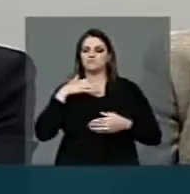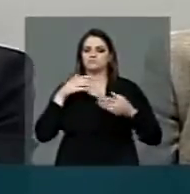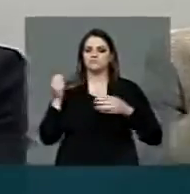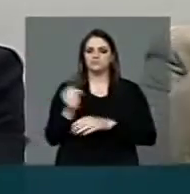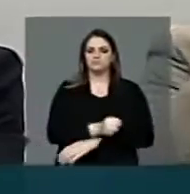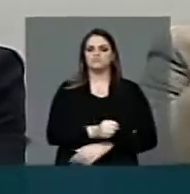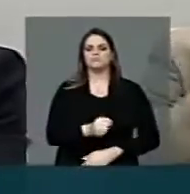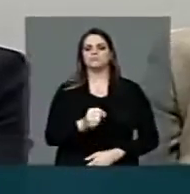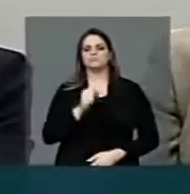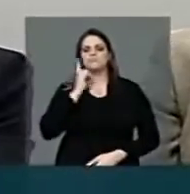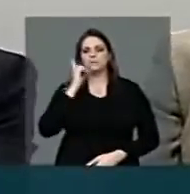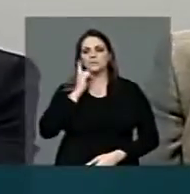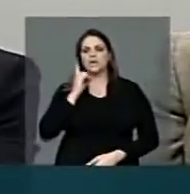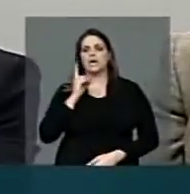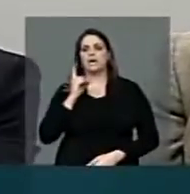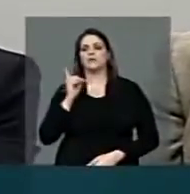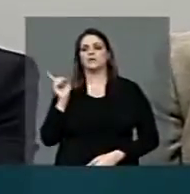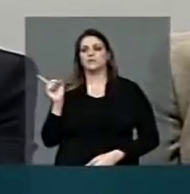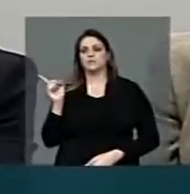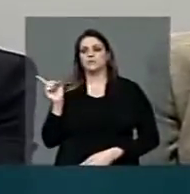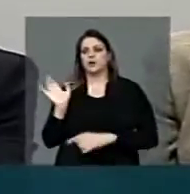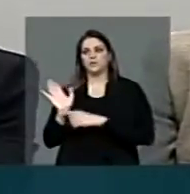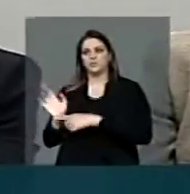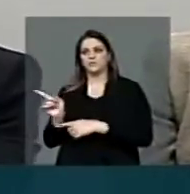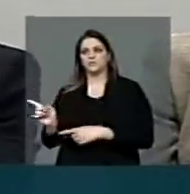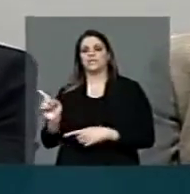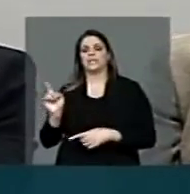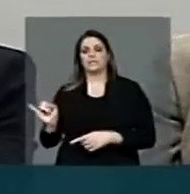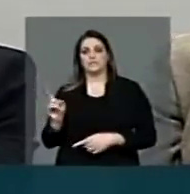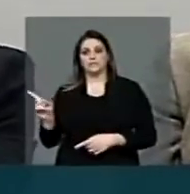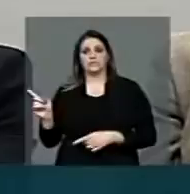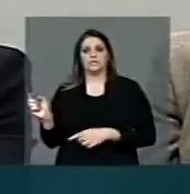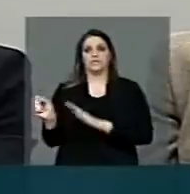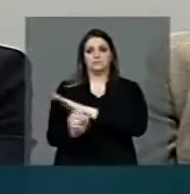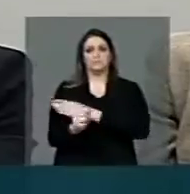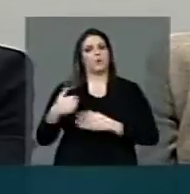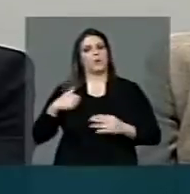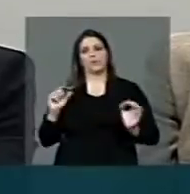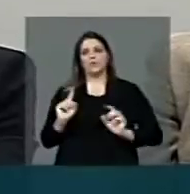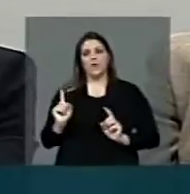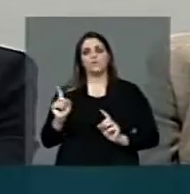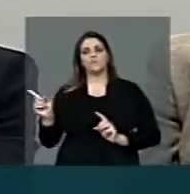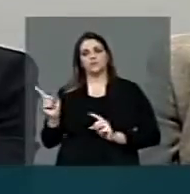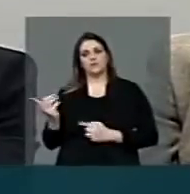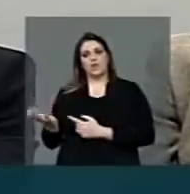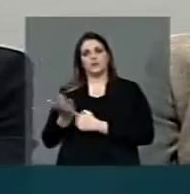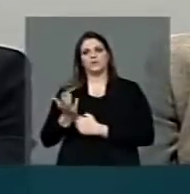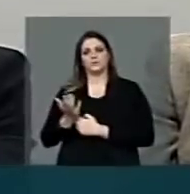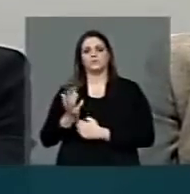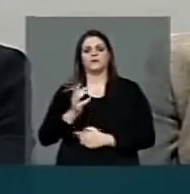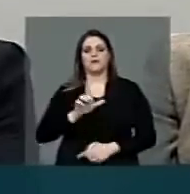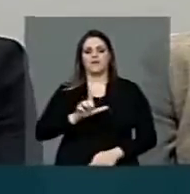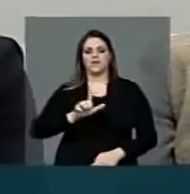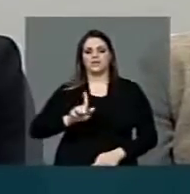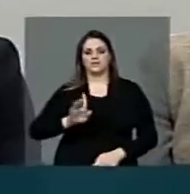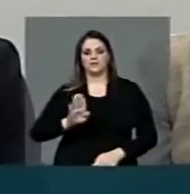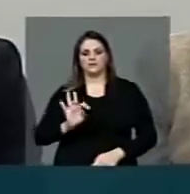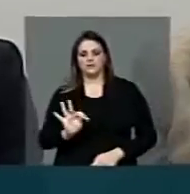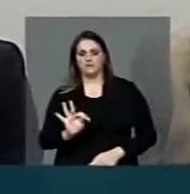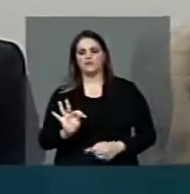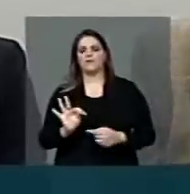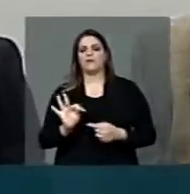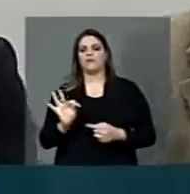se ela fosse eleita e eu não, ela tocaria a causa, digamos assim, dos direitos humanos da população LGBT aqui.